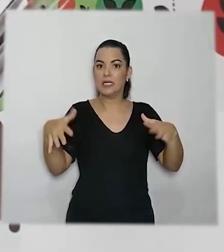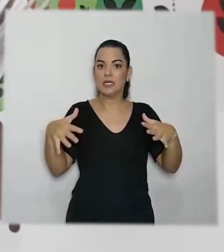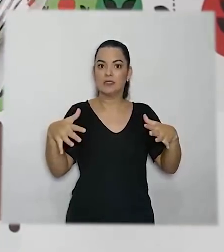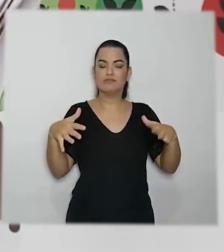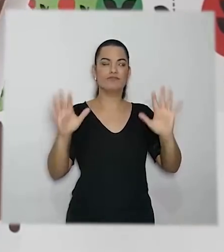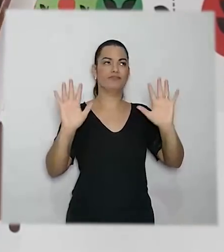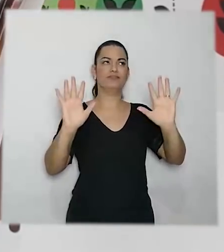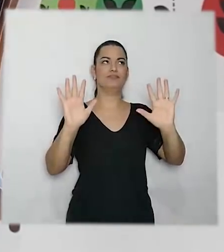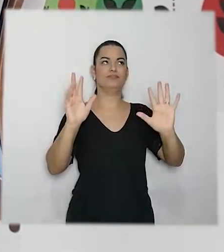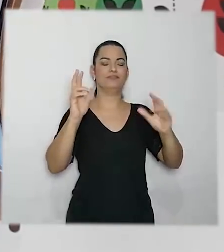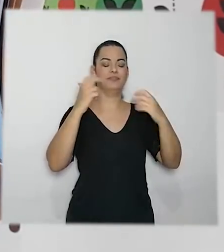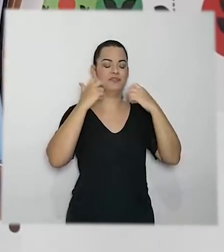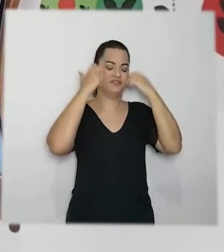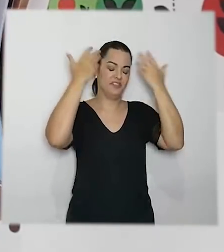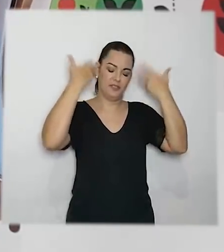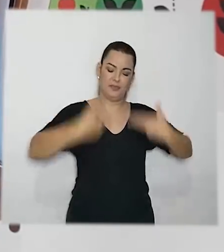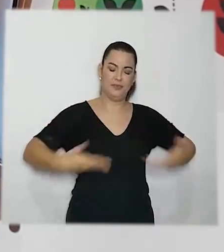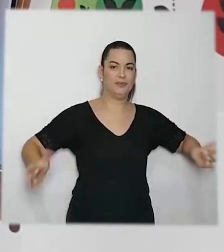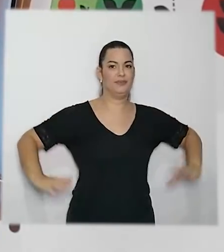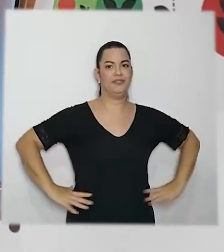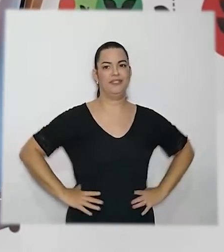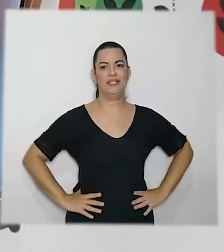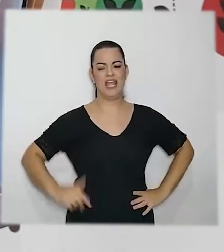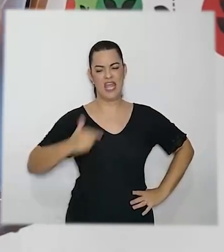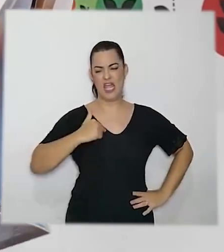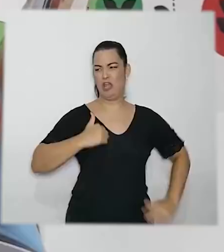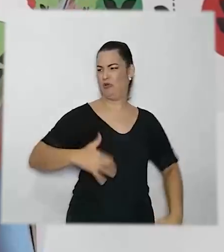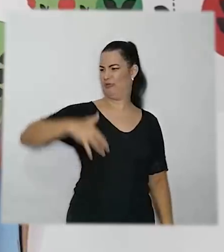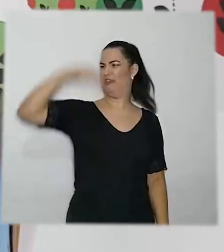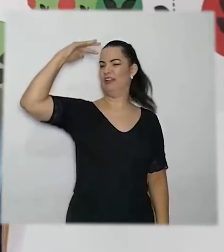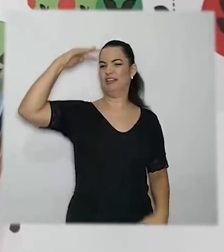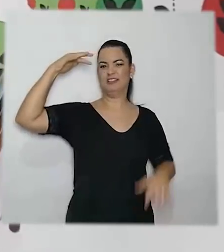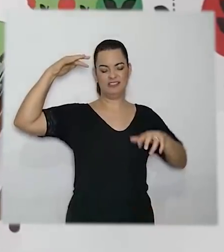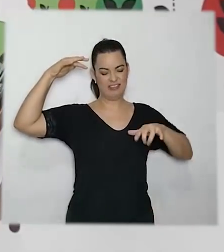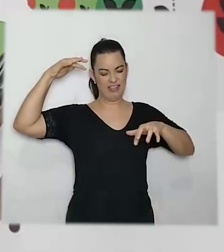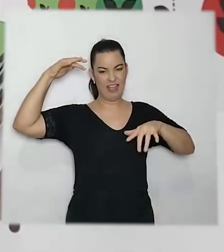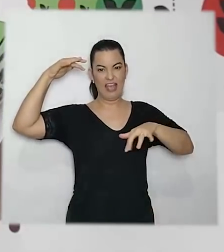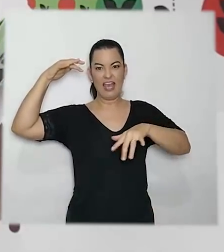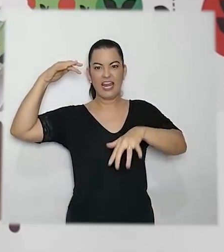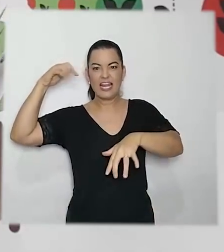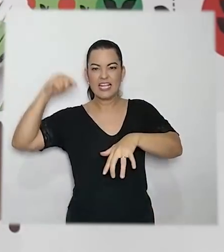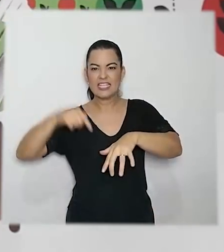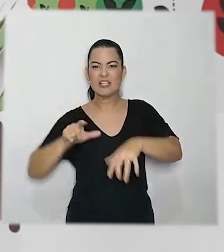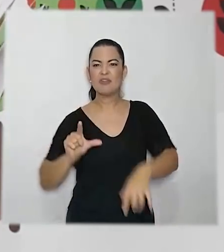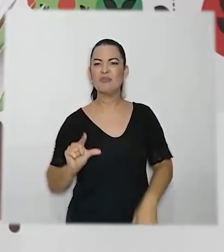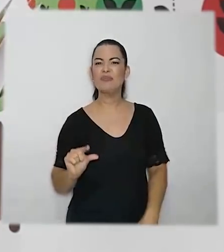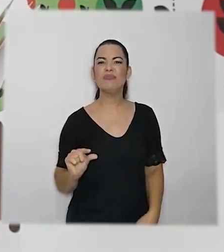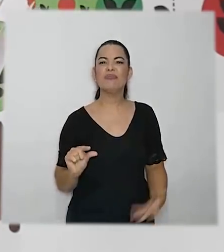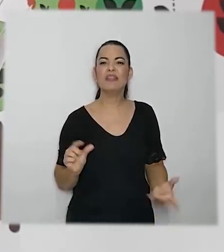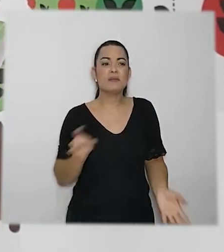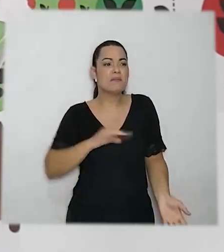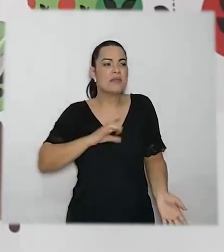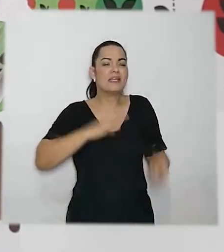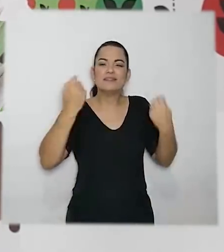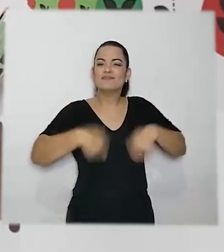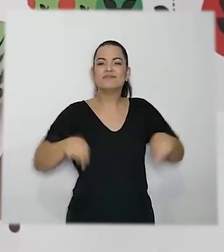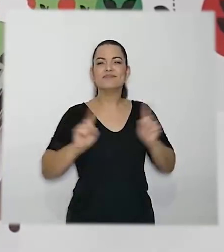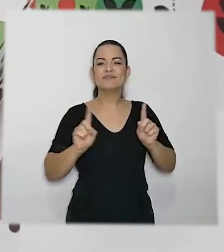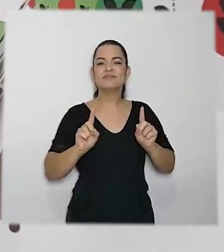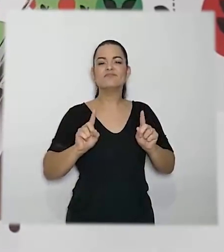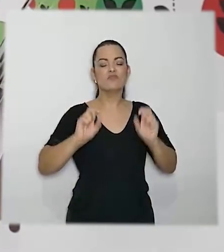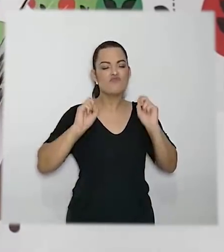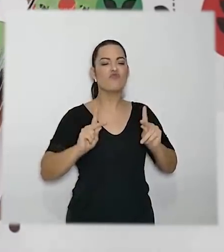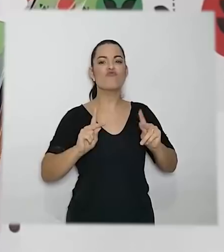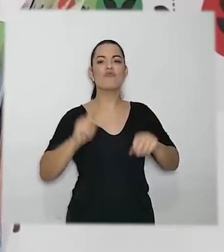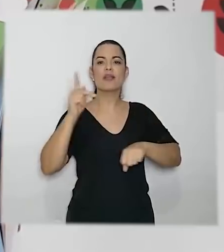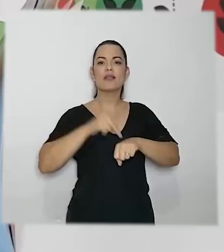ora, um bicho do meu tamanho não precisa ter medo de aranhas. Passou